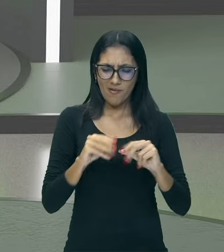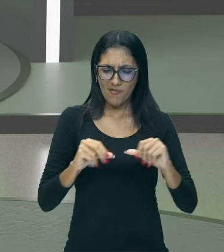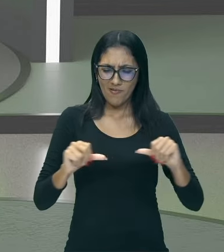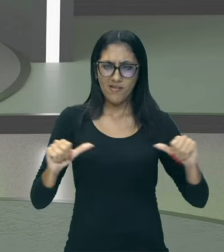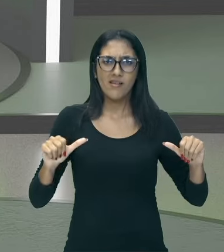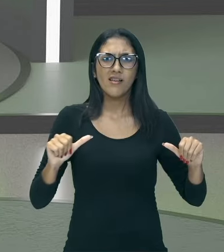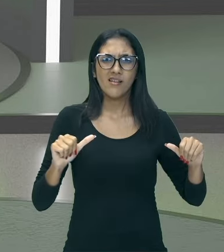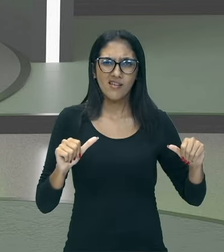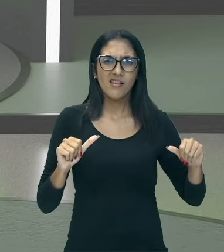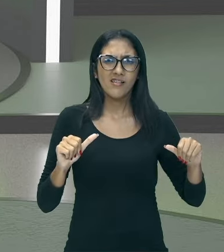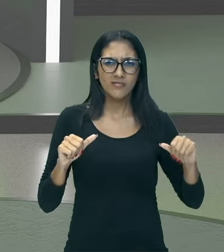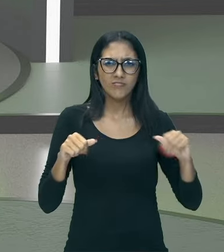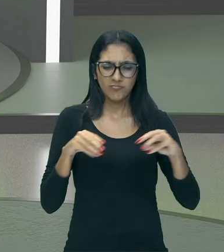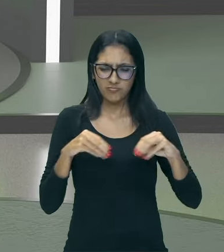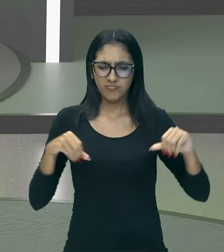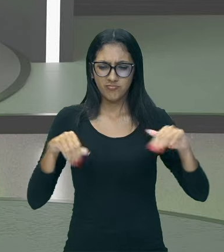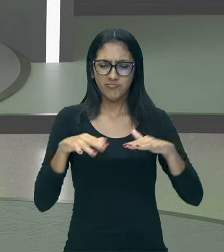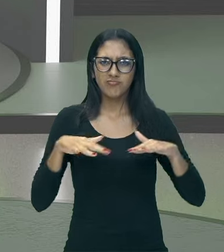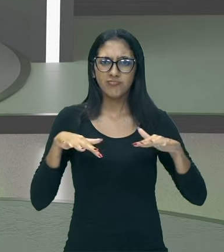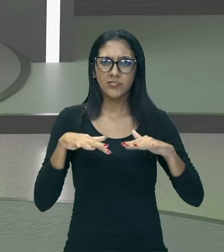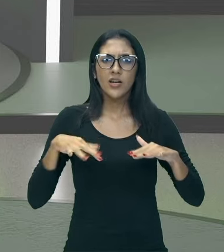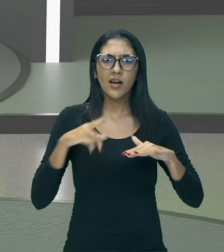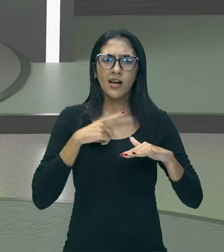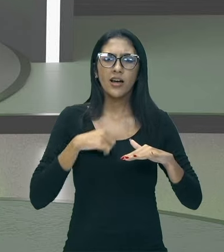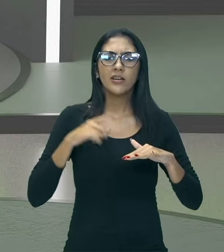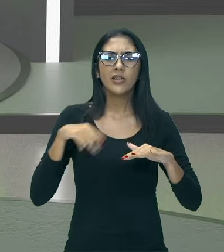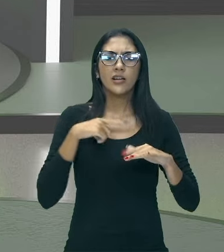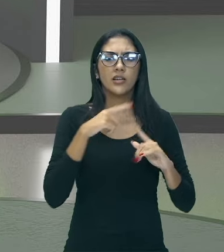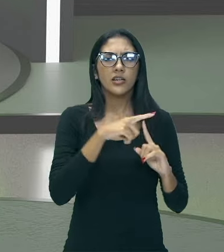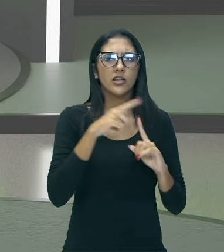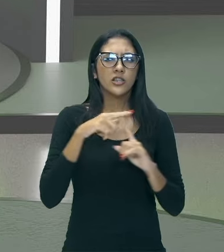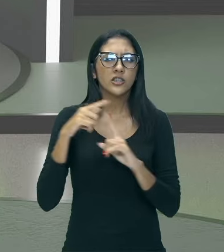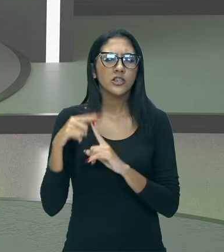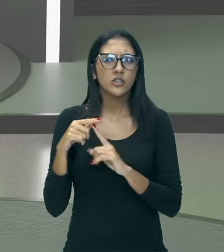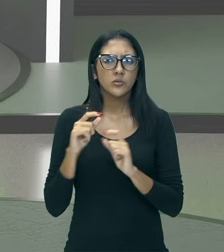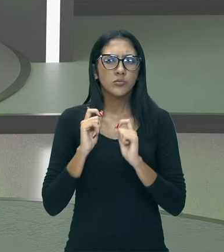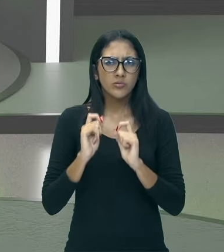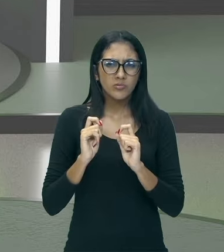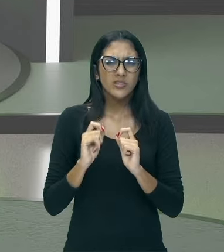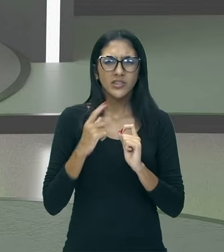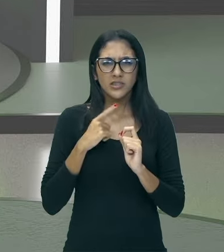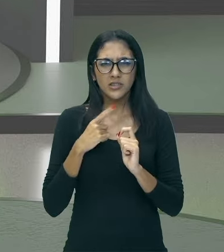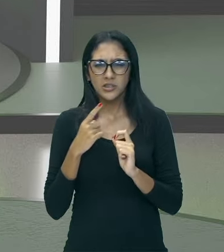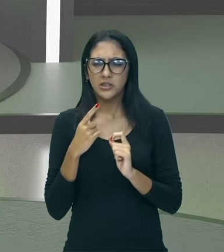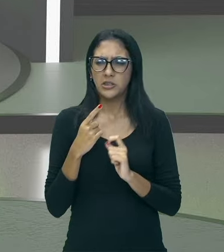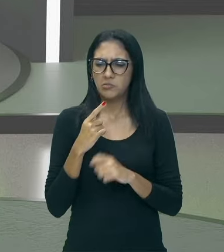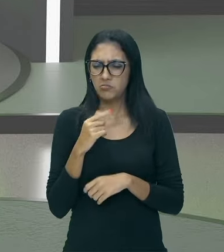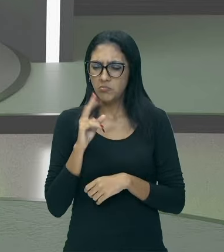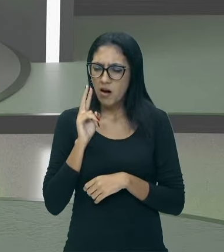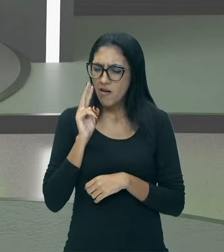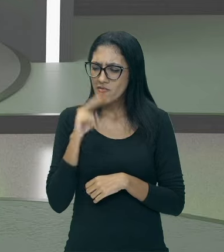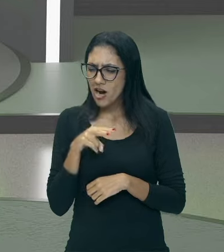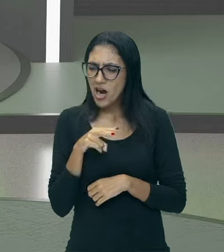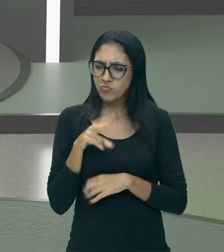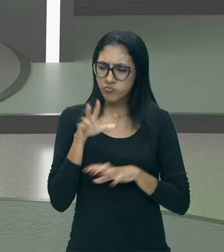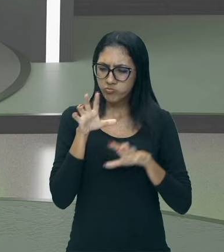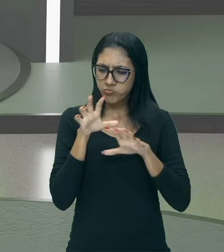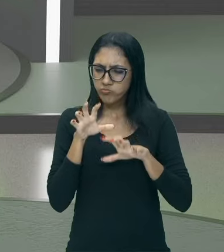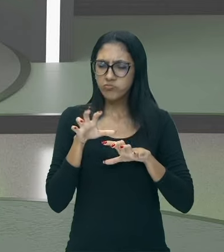tá? De partículas suspensas que parece turva quando a gente olha,